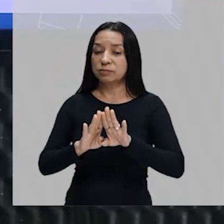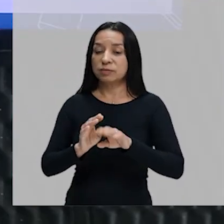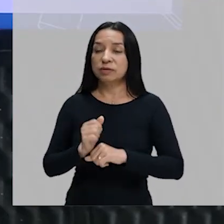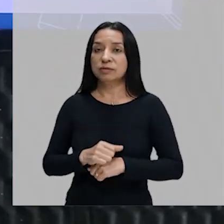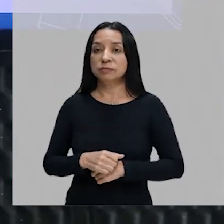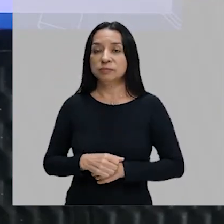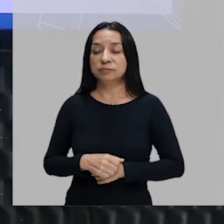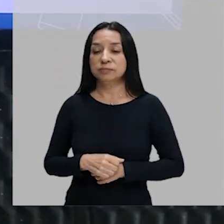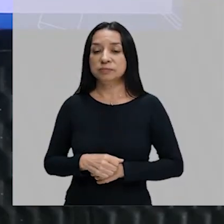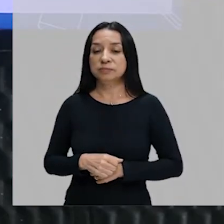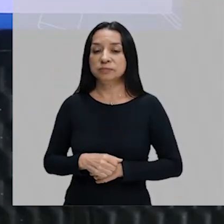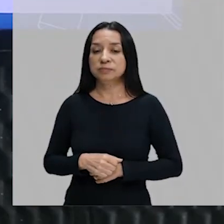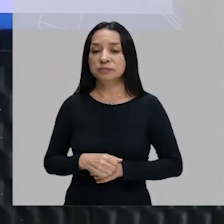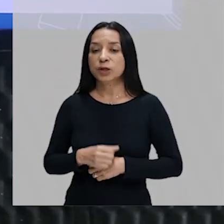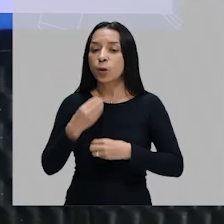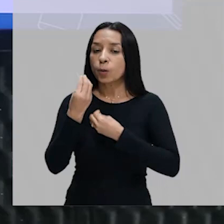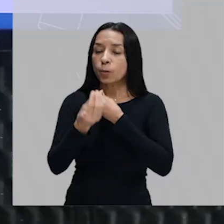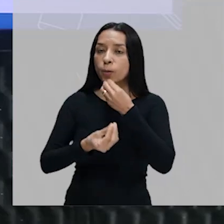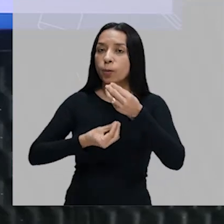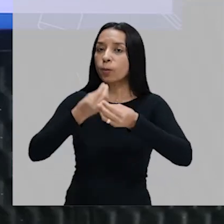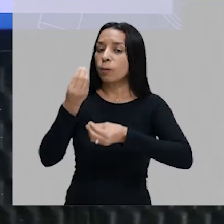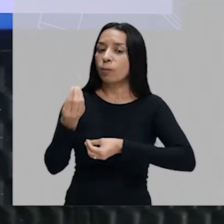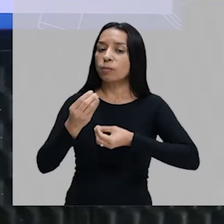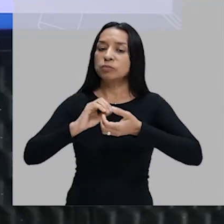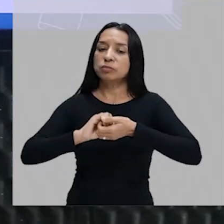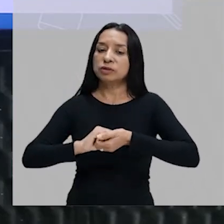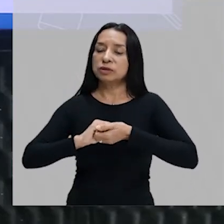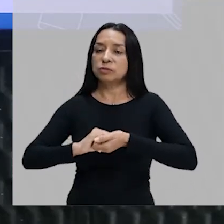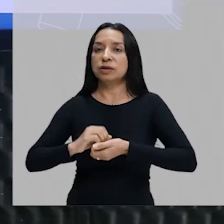em consequência disso, as formas de saudar ou desperdício